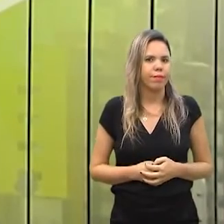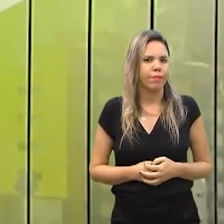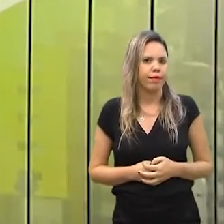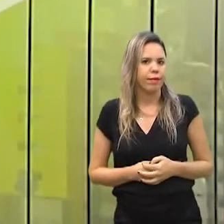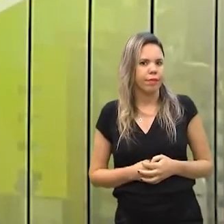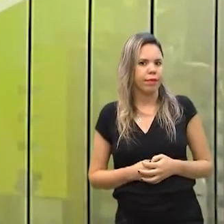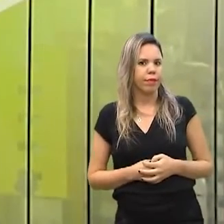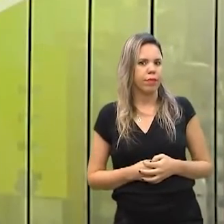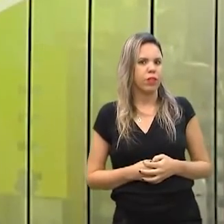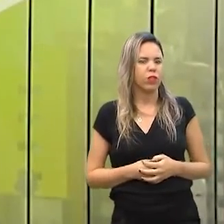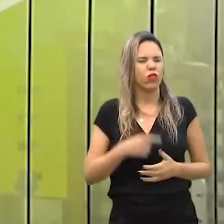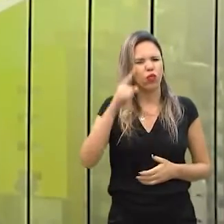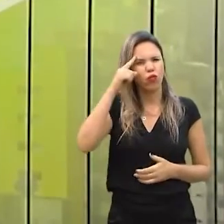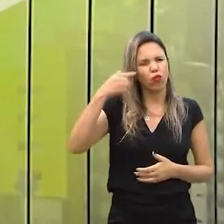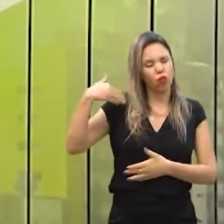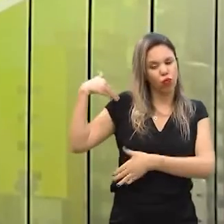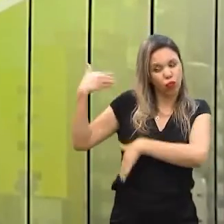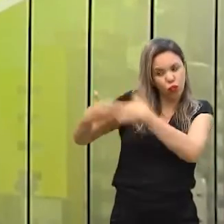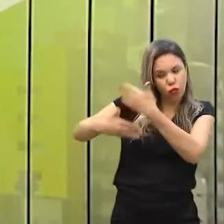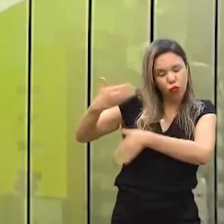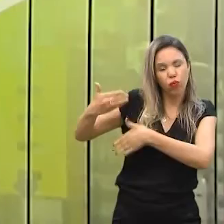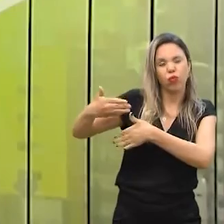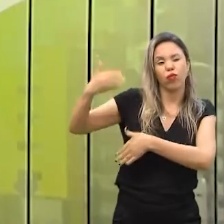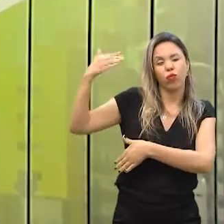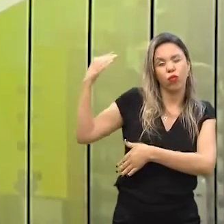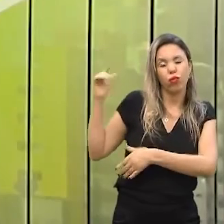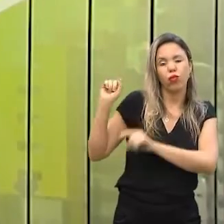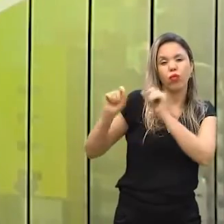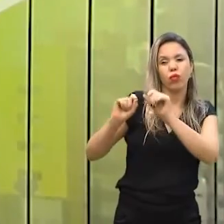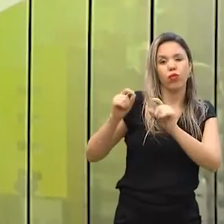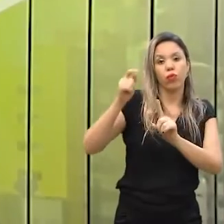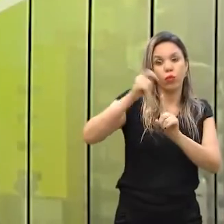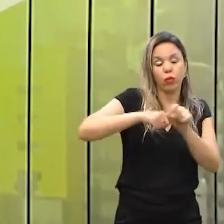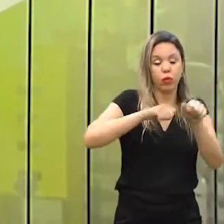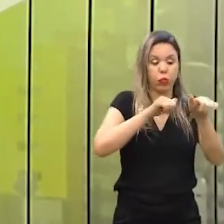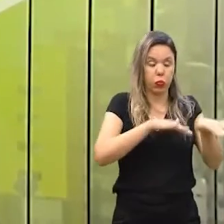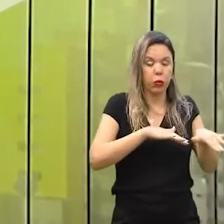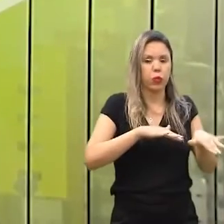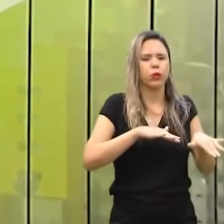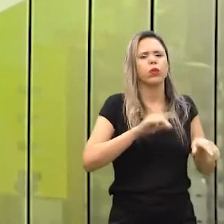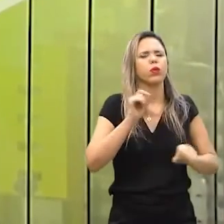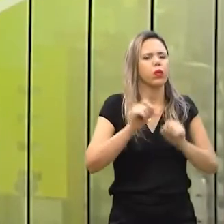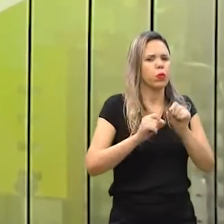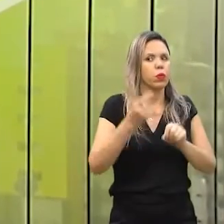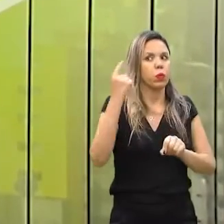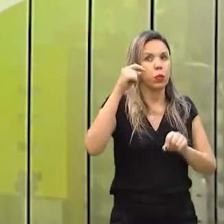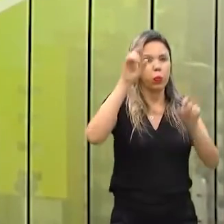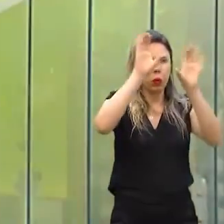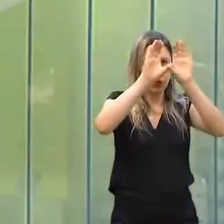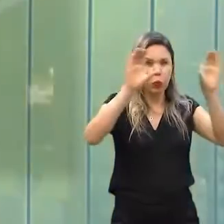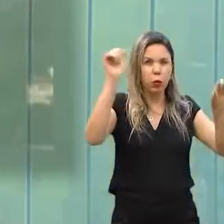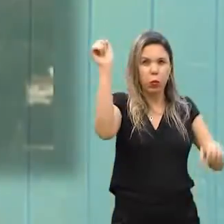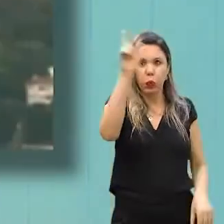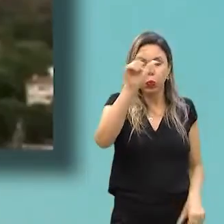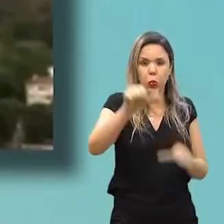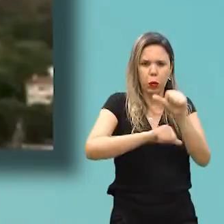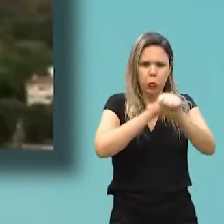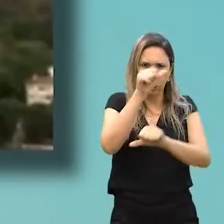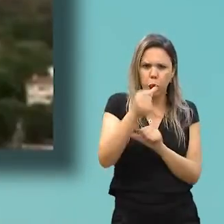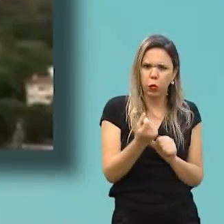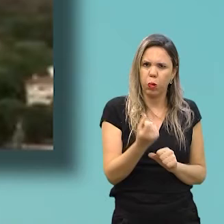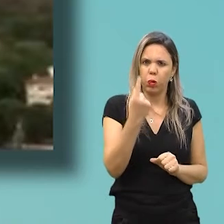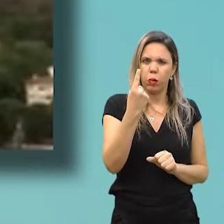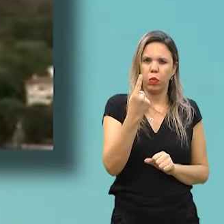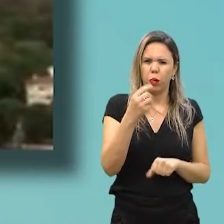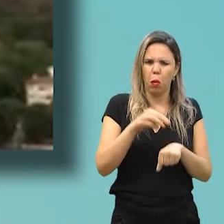Um belo dia, ou não tão belo dia assim, no mês de setembro, o que era um céu azul virou um cenário marrom